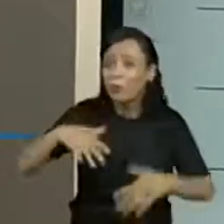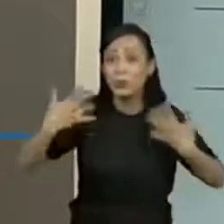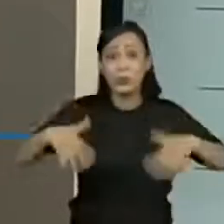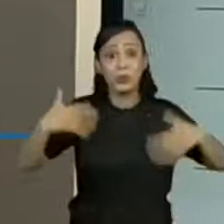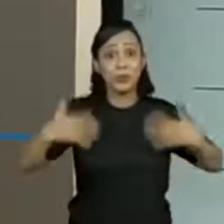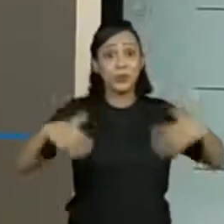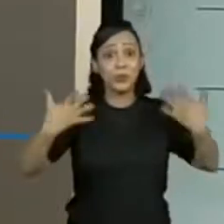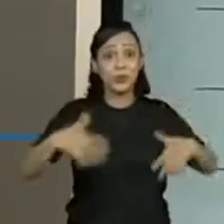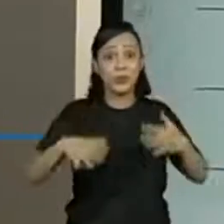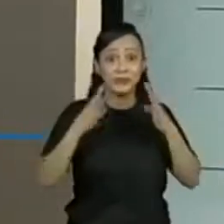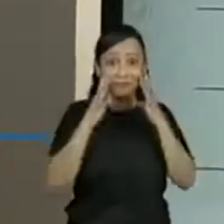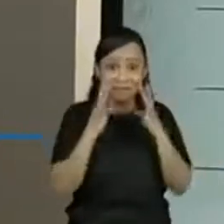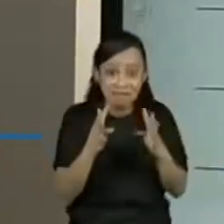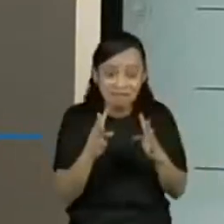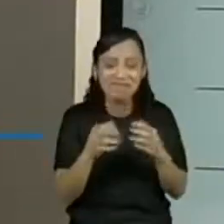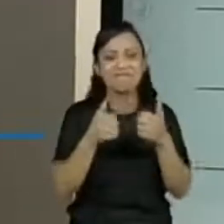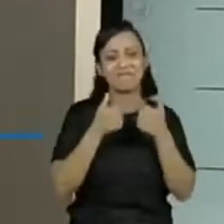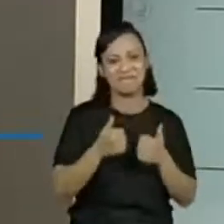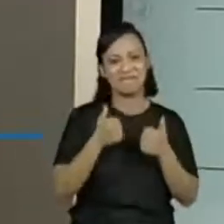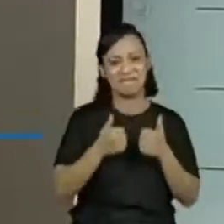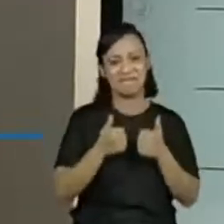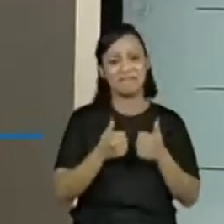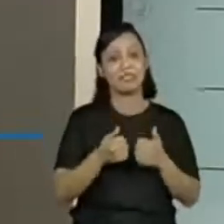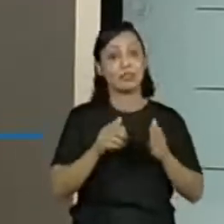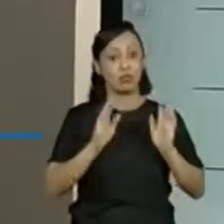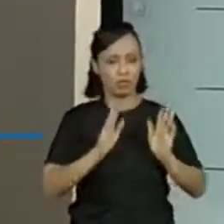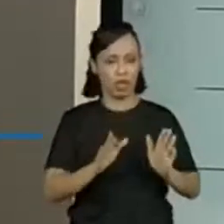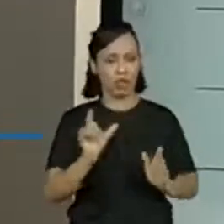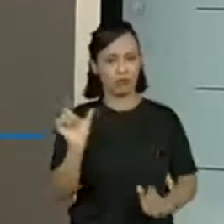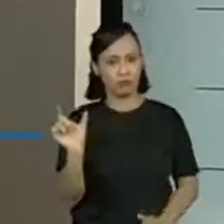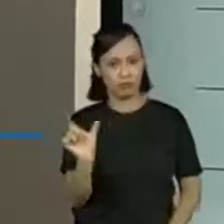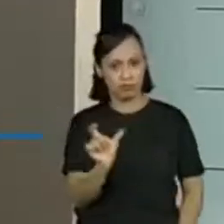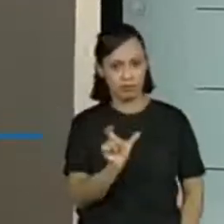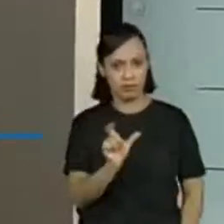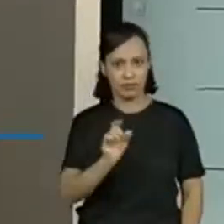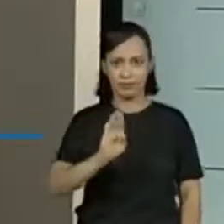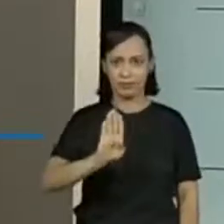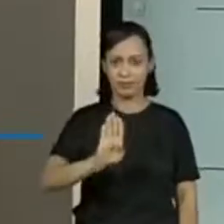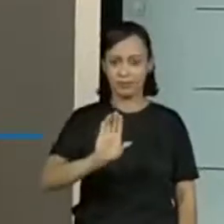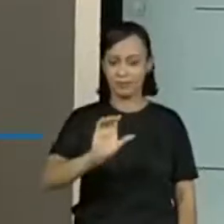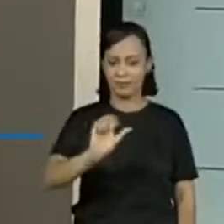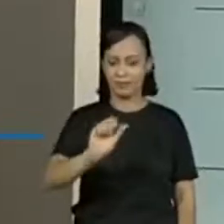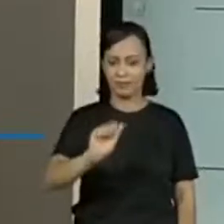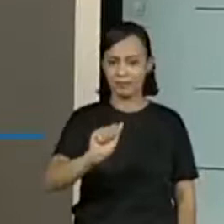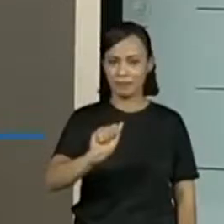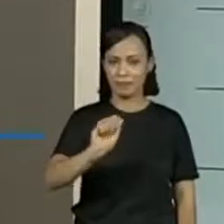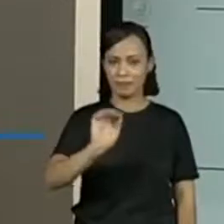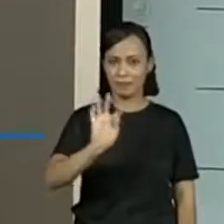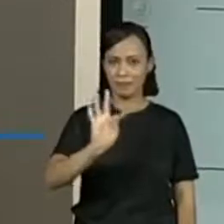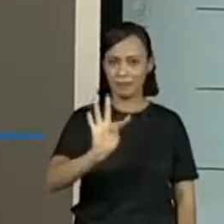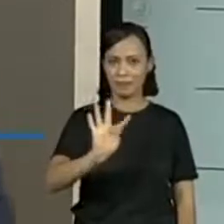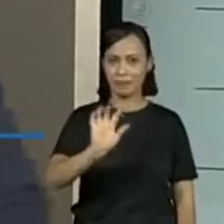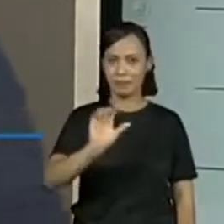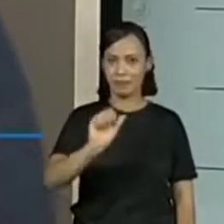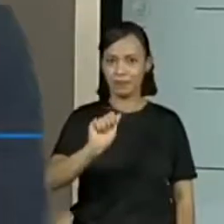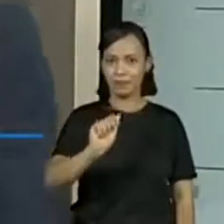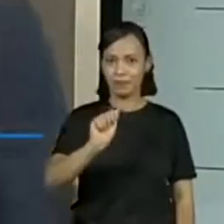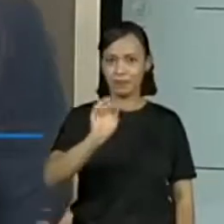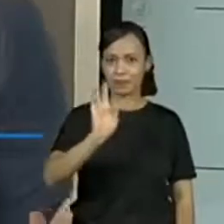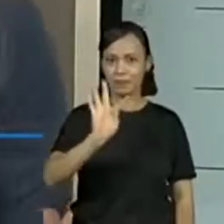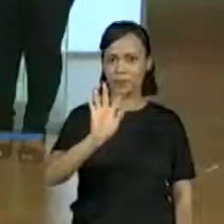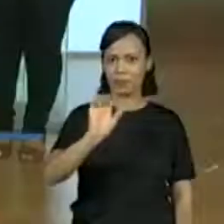mundo prestando bastante atenção então a gente vai saber o Batata mas agora é batata quente Ok